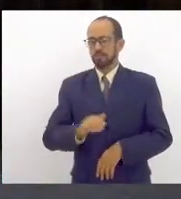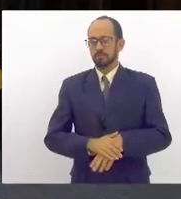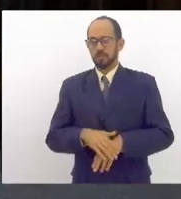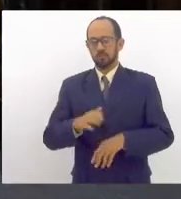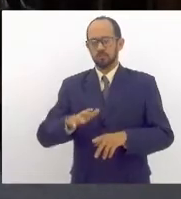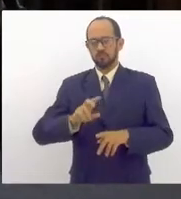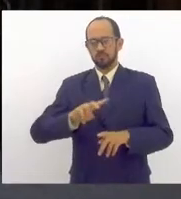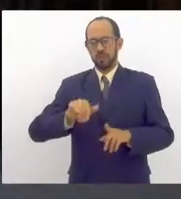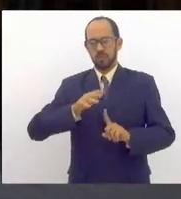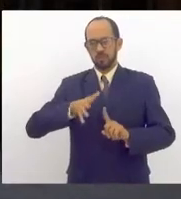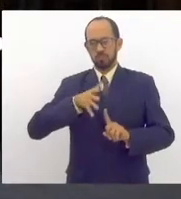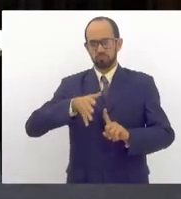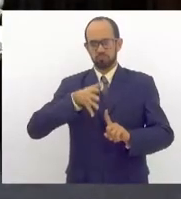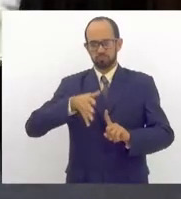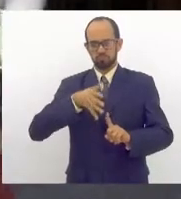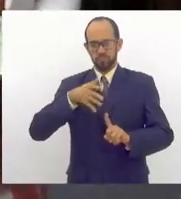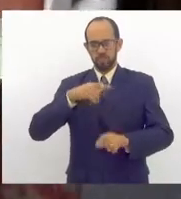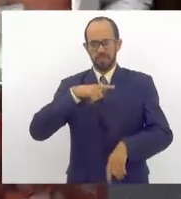palavra